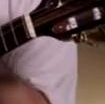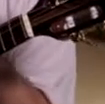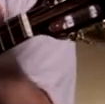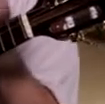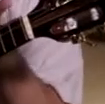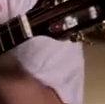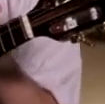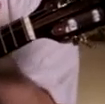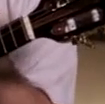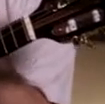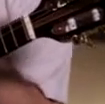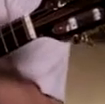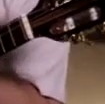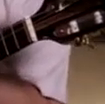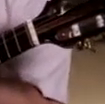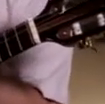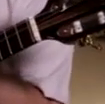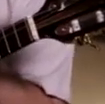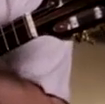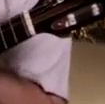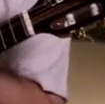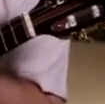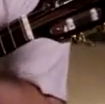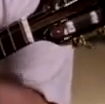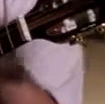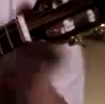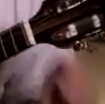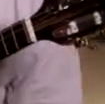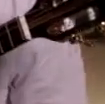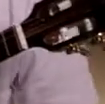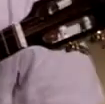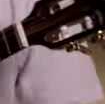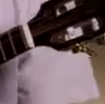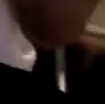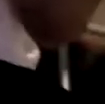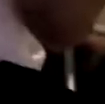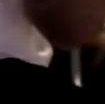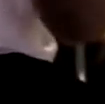emoção, jogo dentro dele e do cavaquinho jogo para todo mundo.